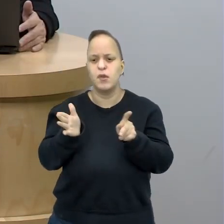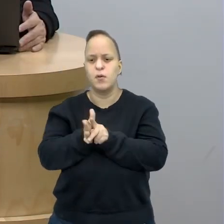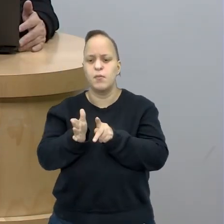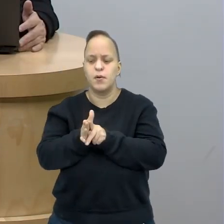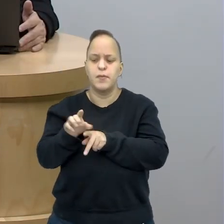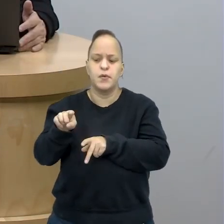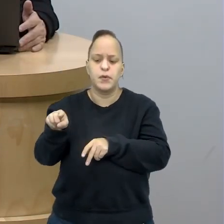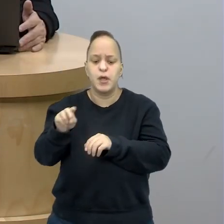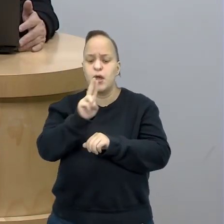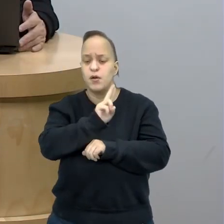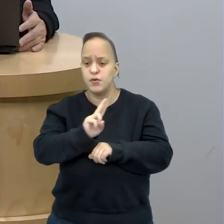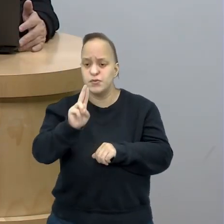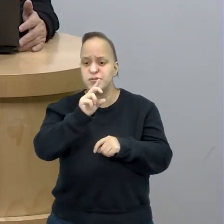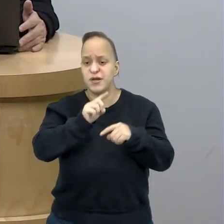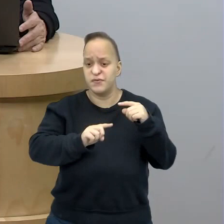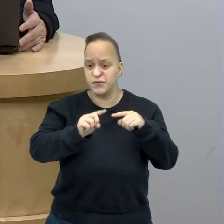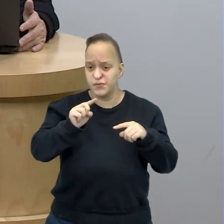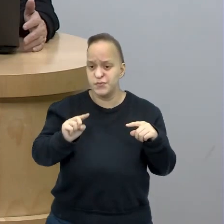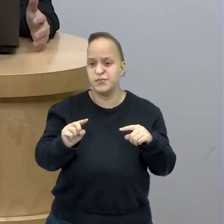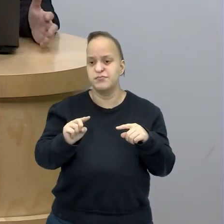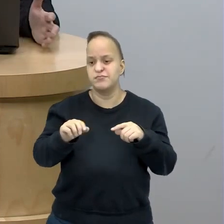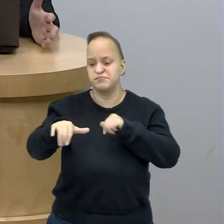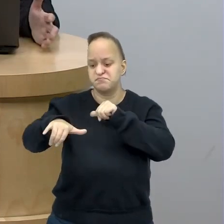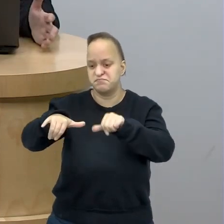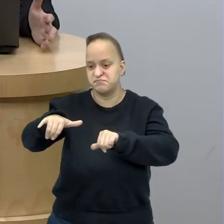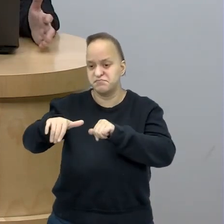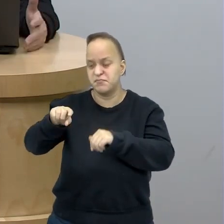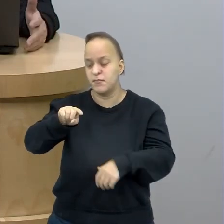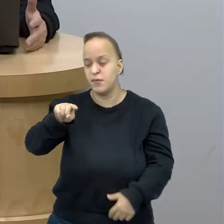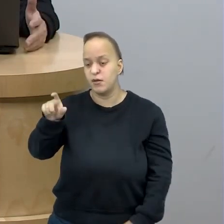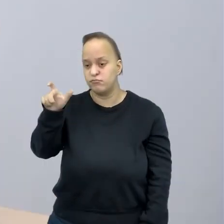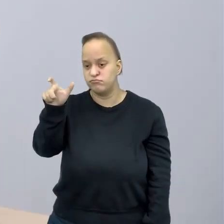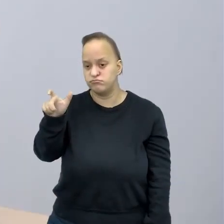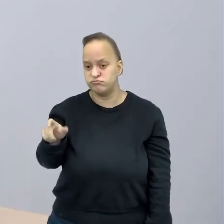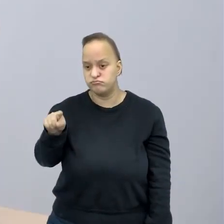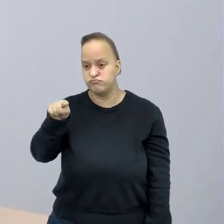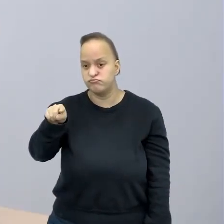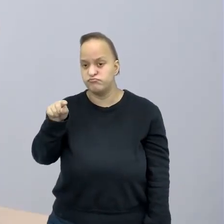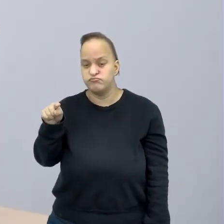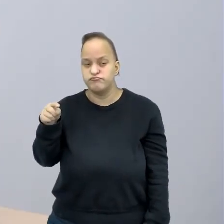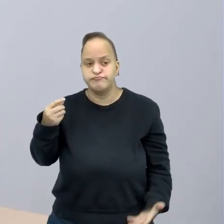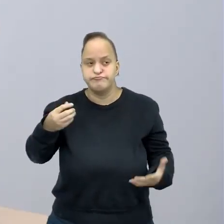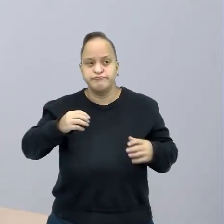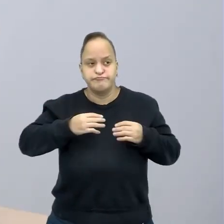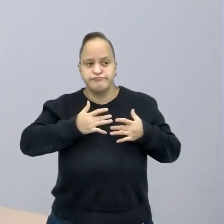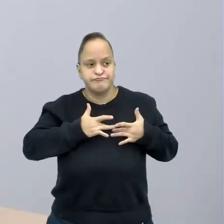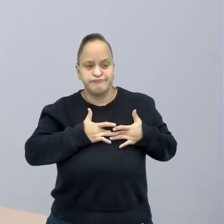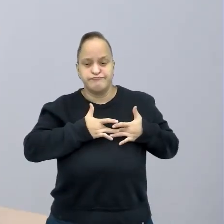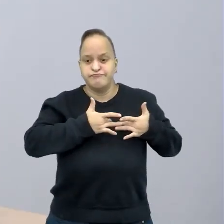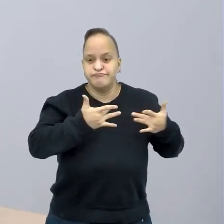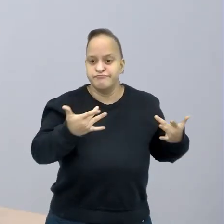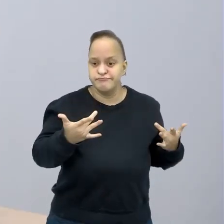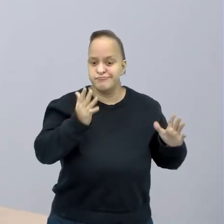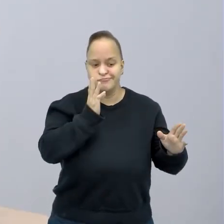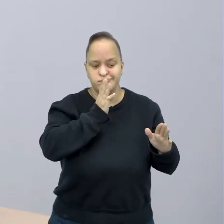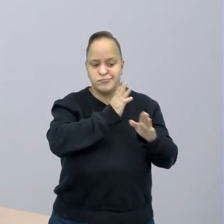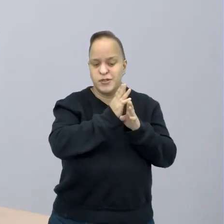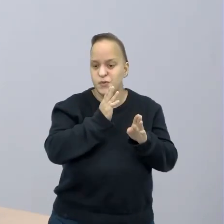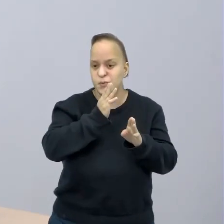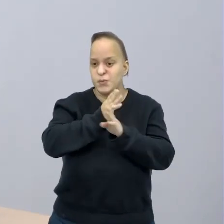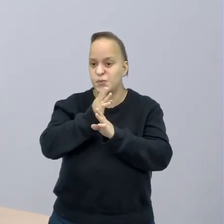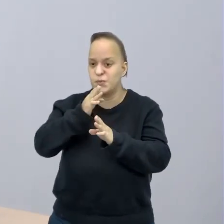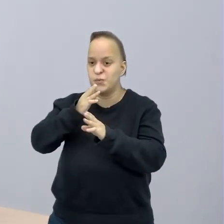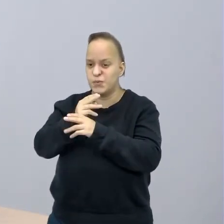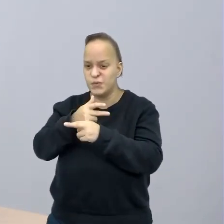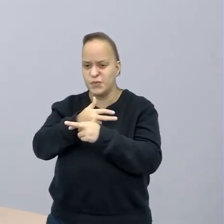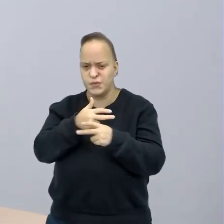ela utilizava, dos materiais que ela utilizava. Então, a Marie Curie, ela doou a sua vida para a descoberta desses materiais.